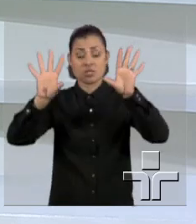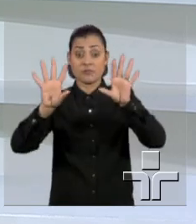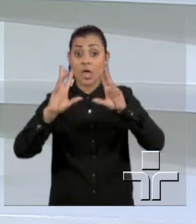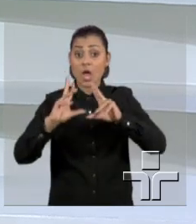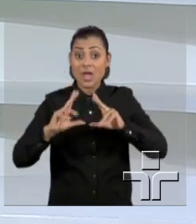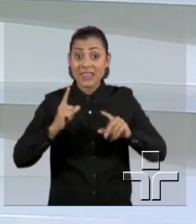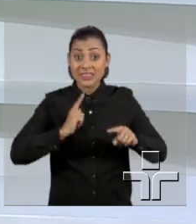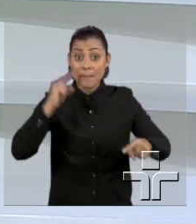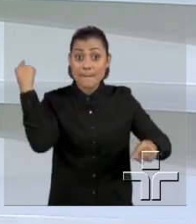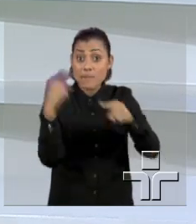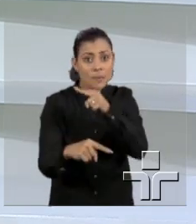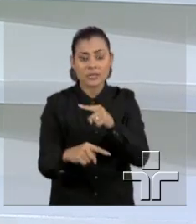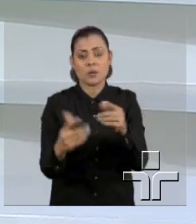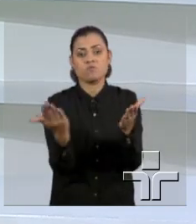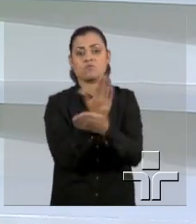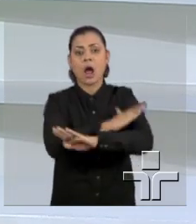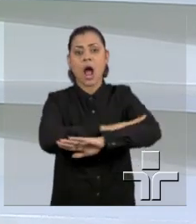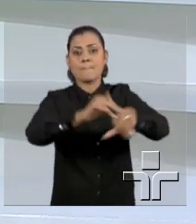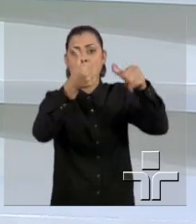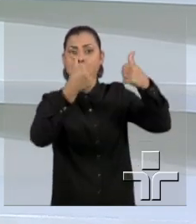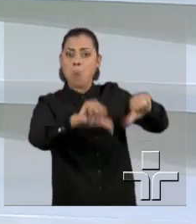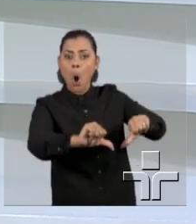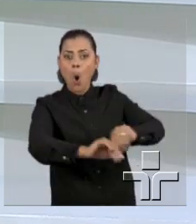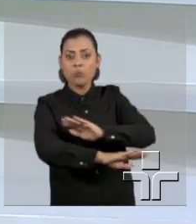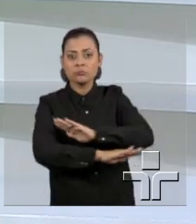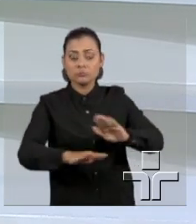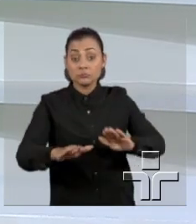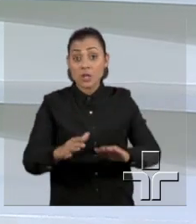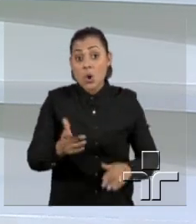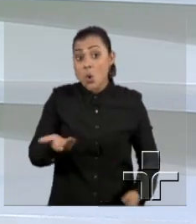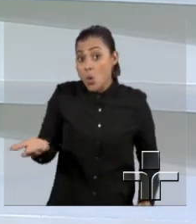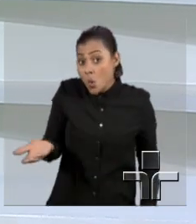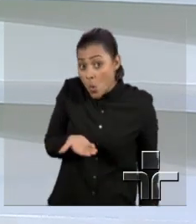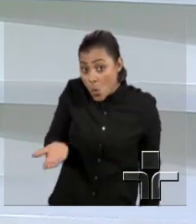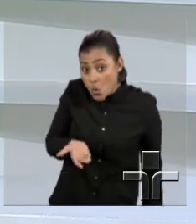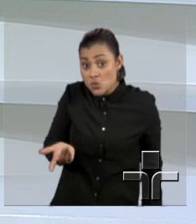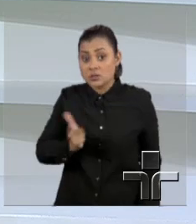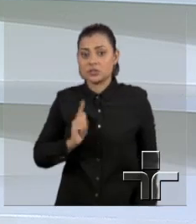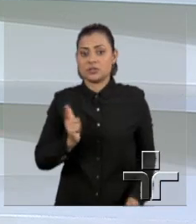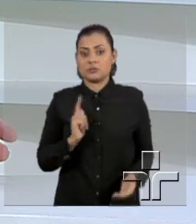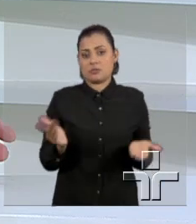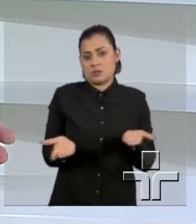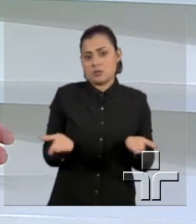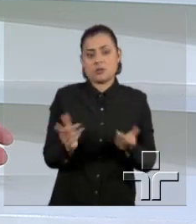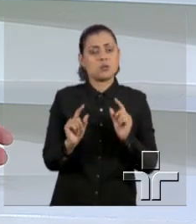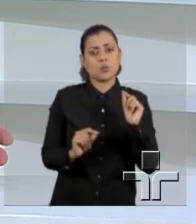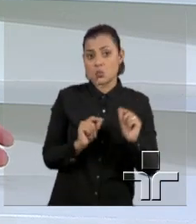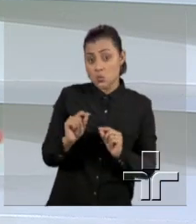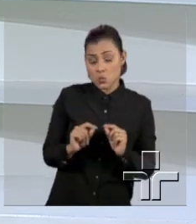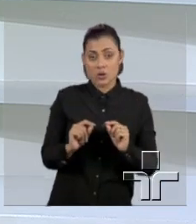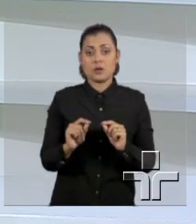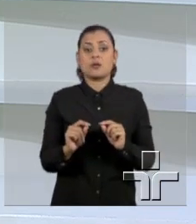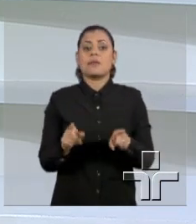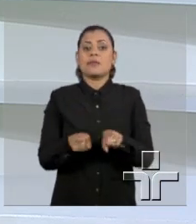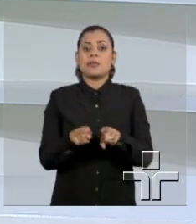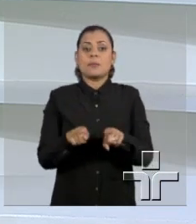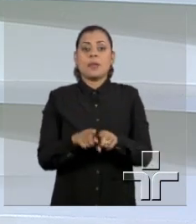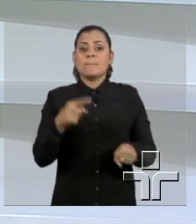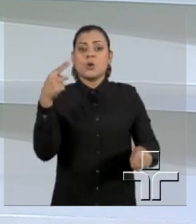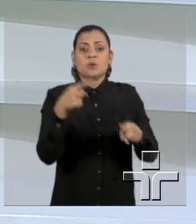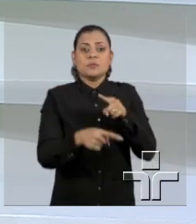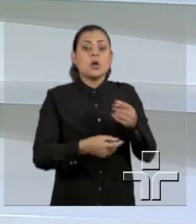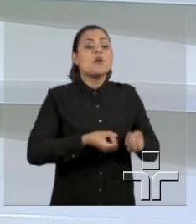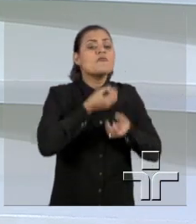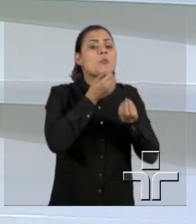de censura. Muito bem, hoje há algumas vozes que se levantam contra o sigilo de fonte, contra a